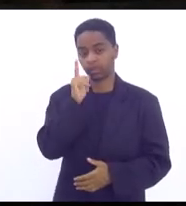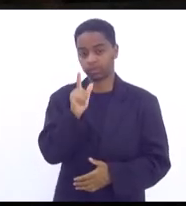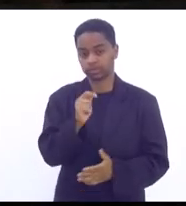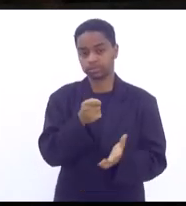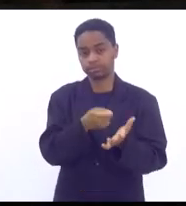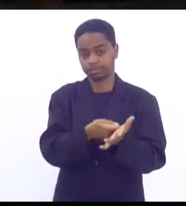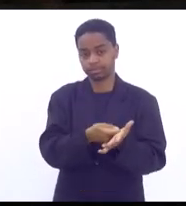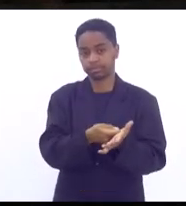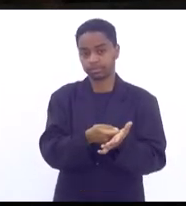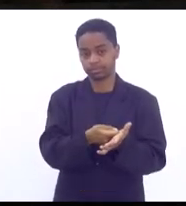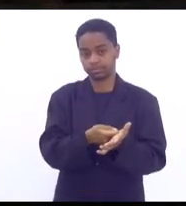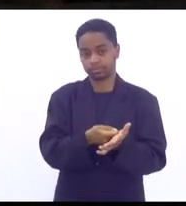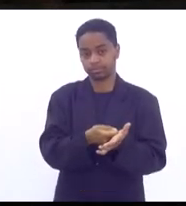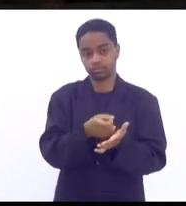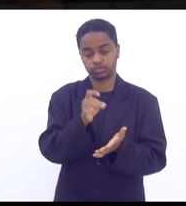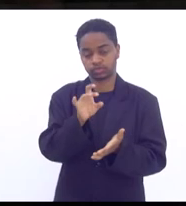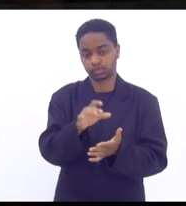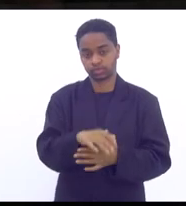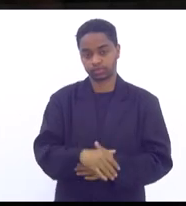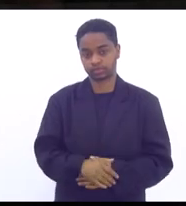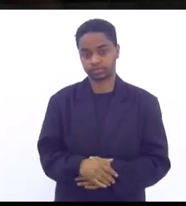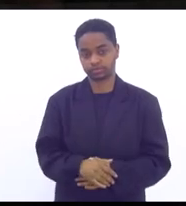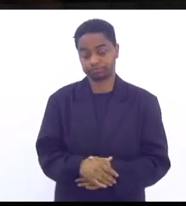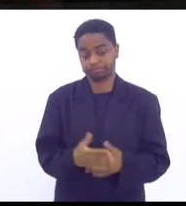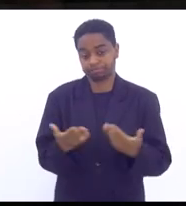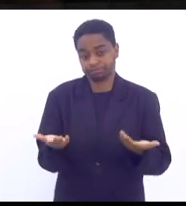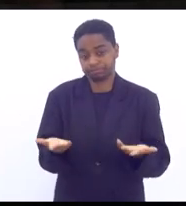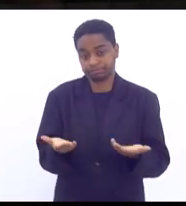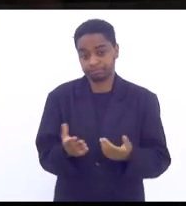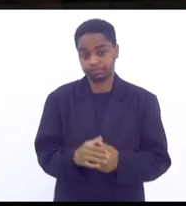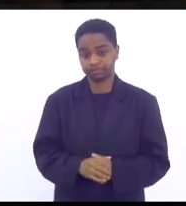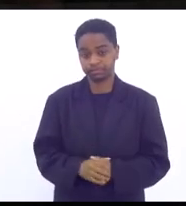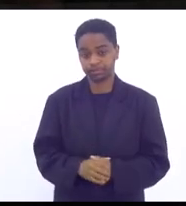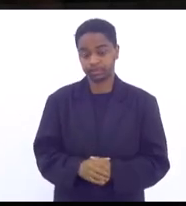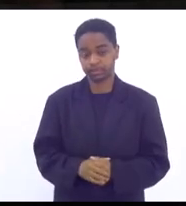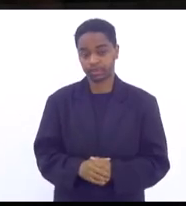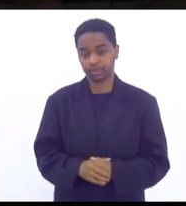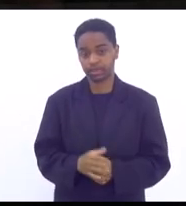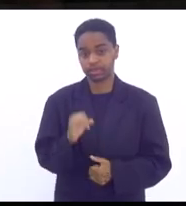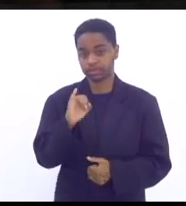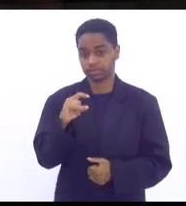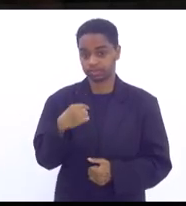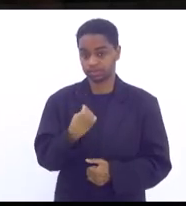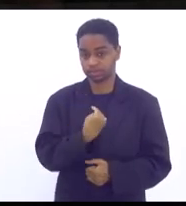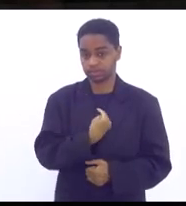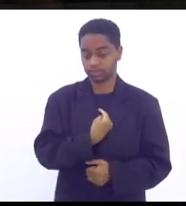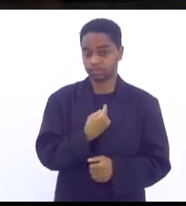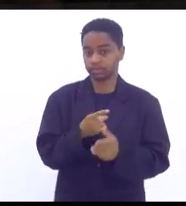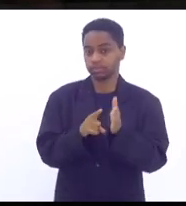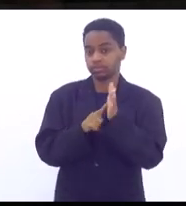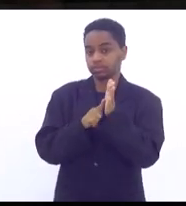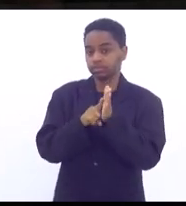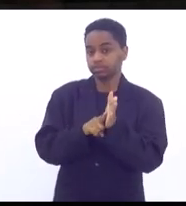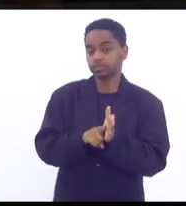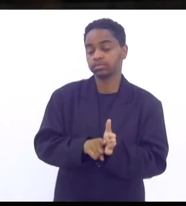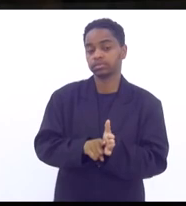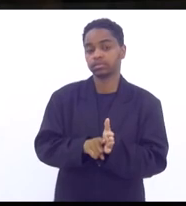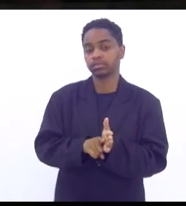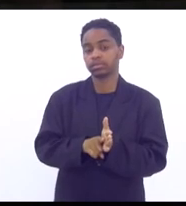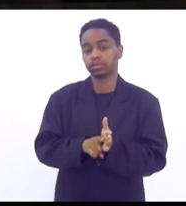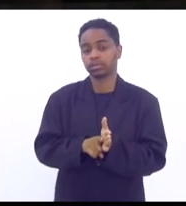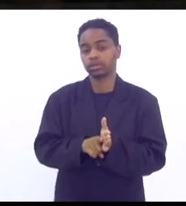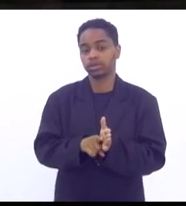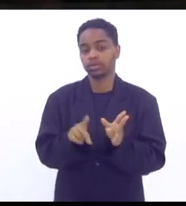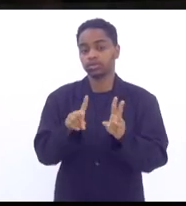é possível de retornar. Então, quando a gente consulta os dados da cobrança